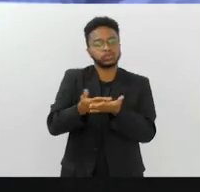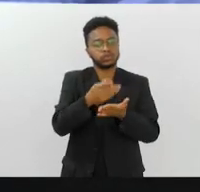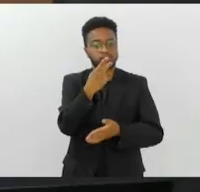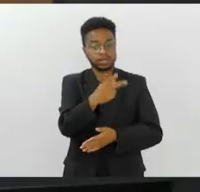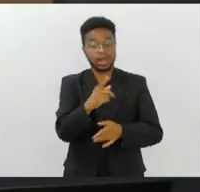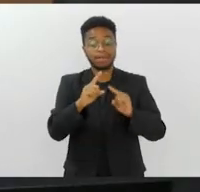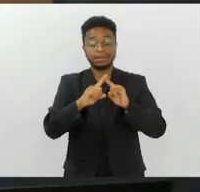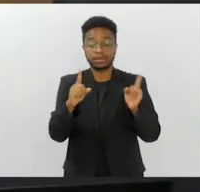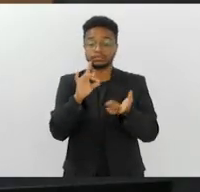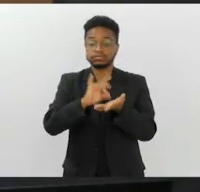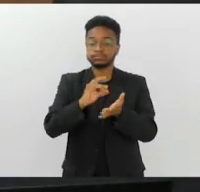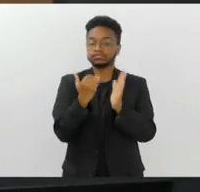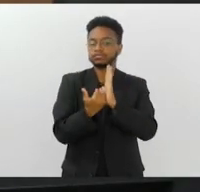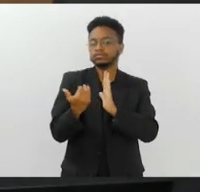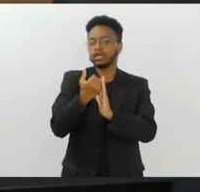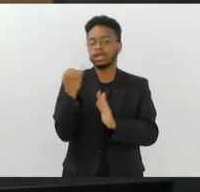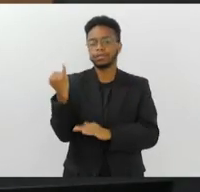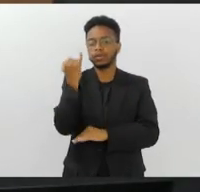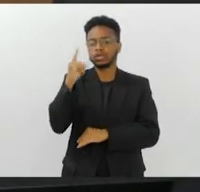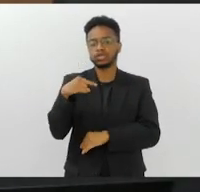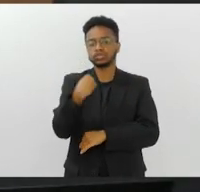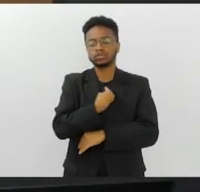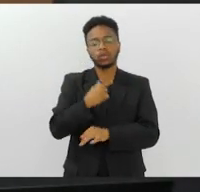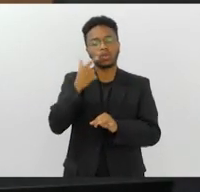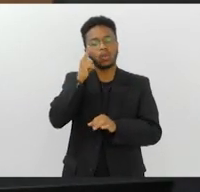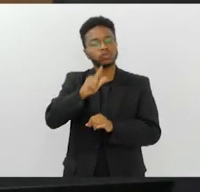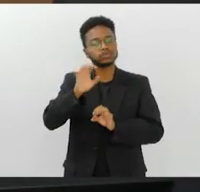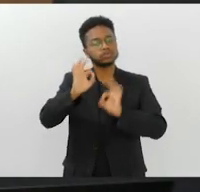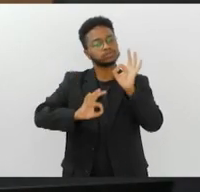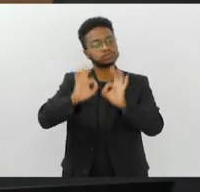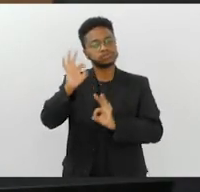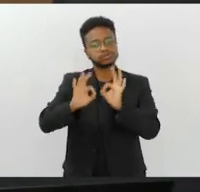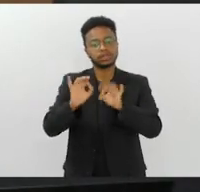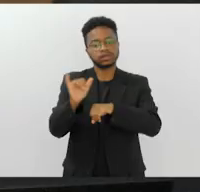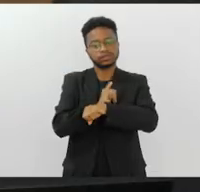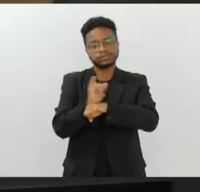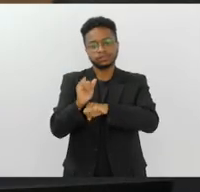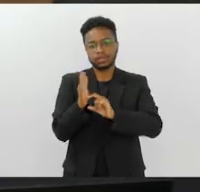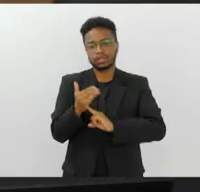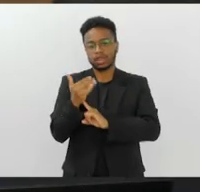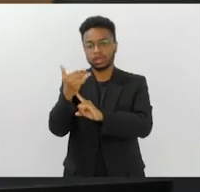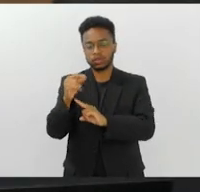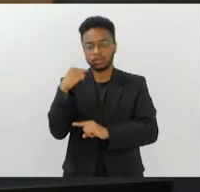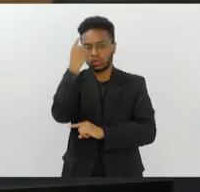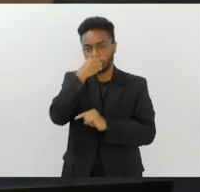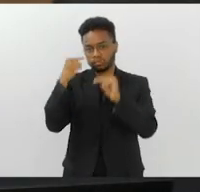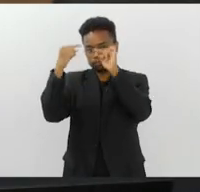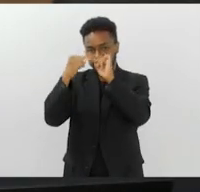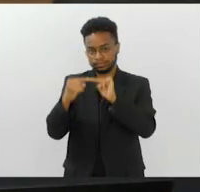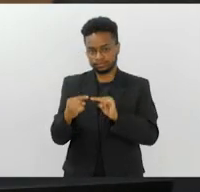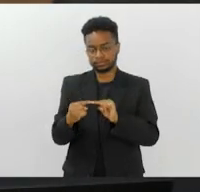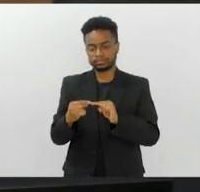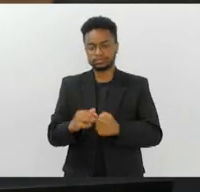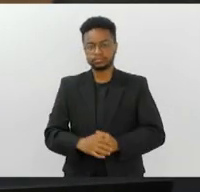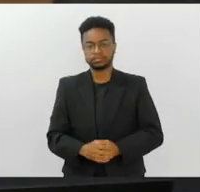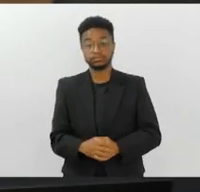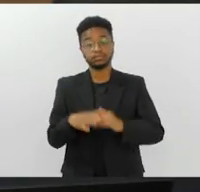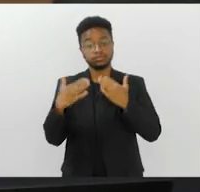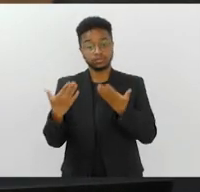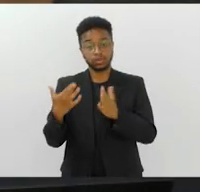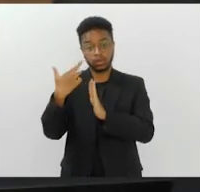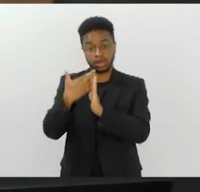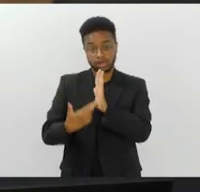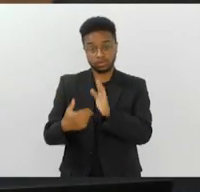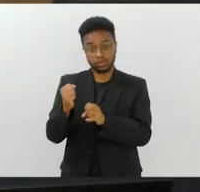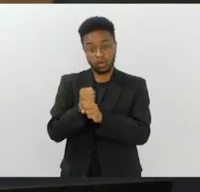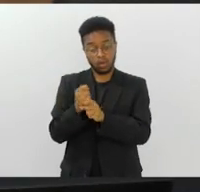isso foi extremamente importante pro amadurecimento desde 2018 das Ferramentas de Tecnologia de reconhecimento facial Então esse relatório